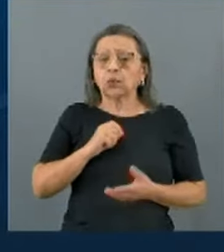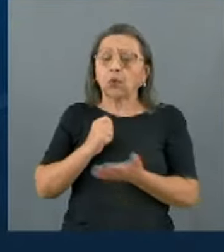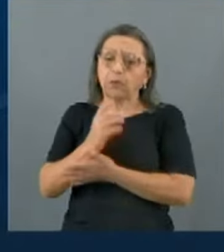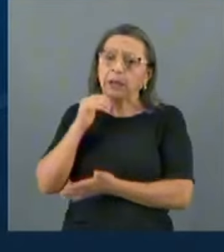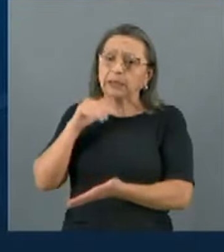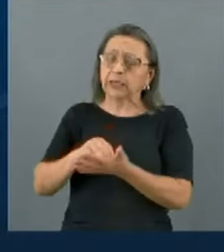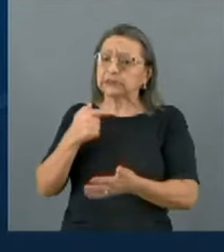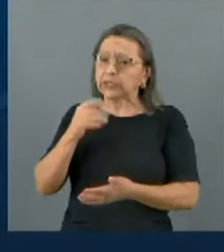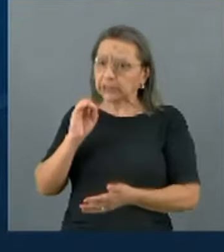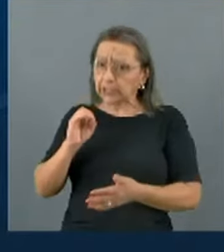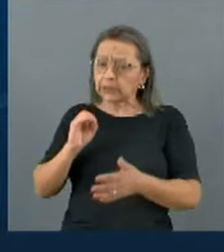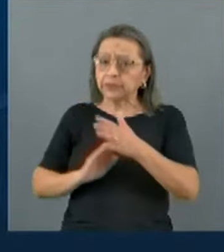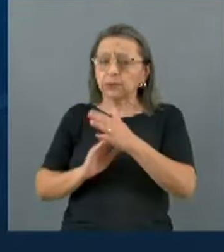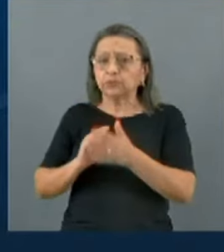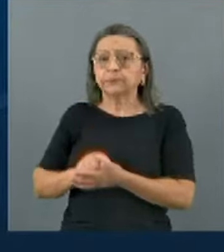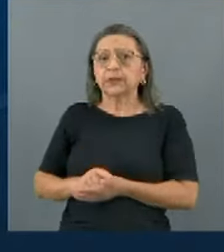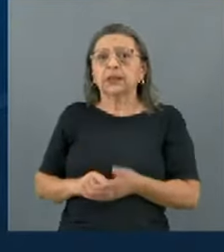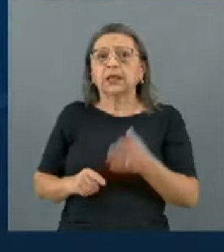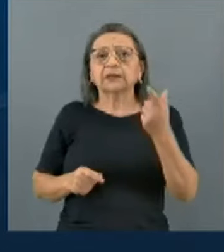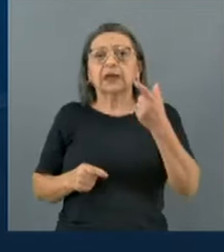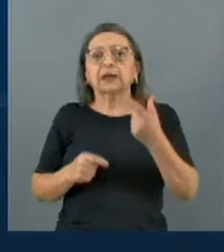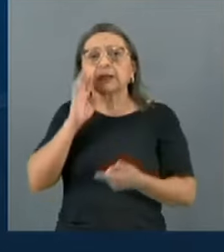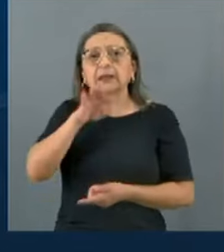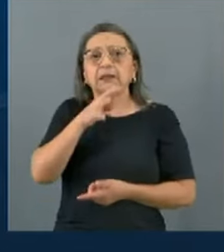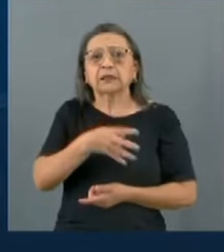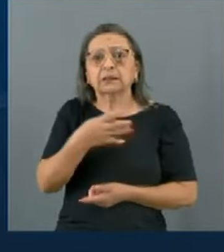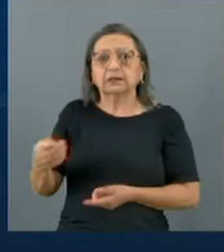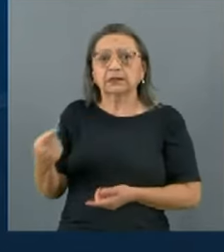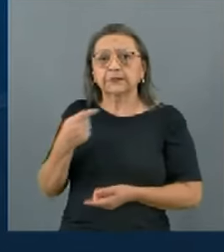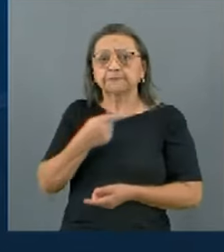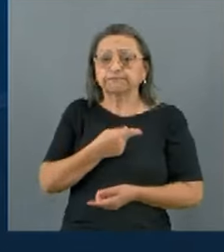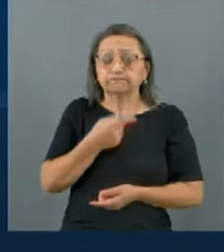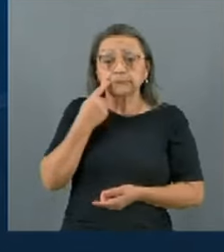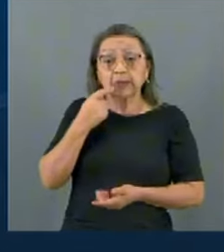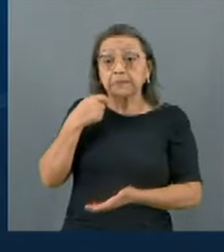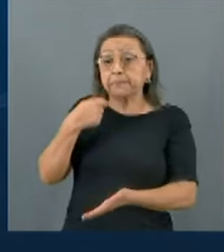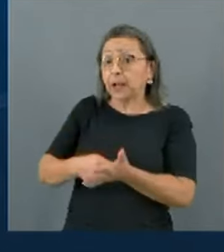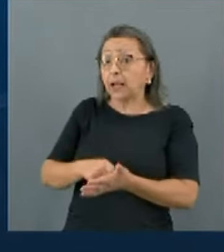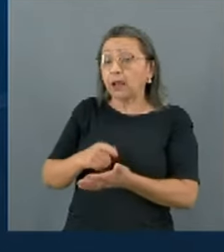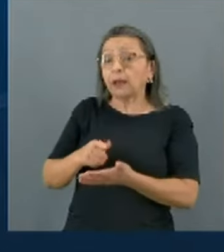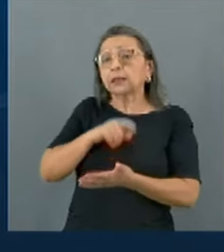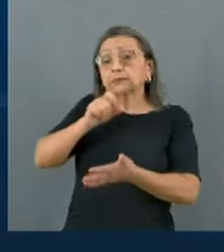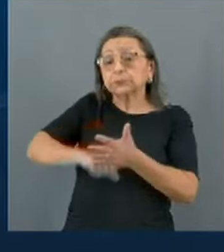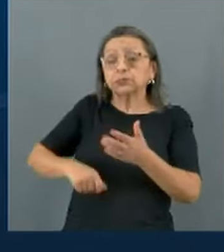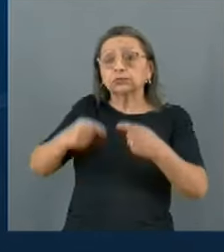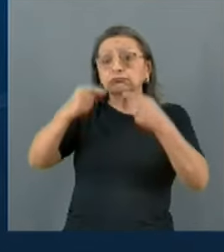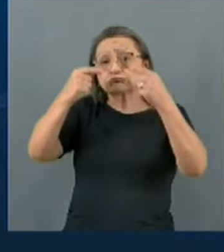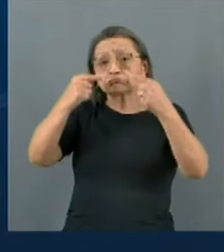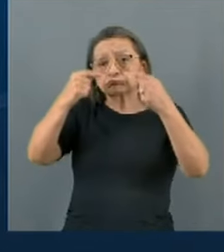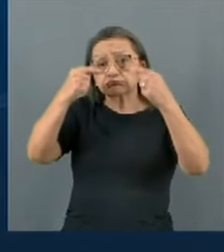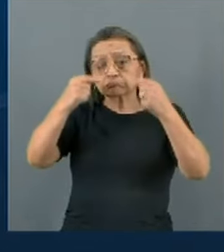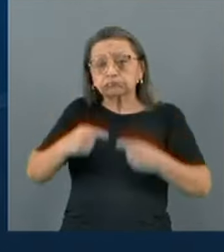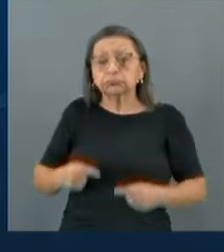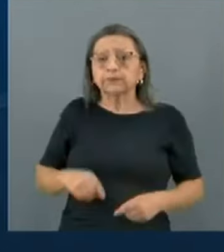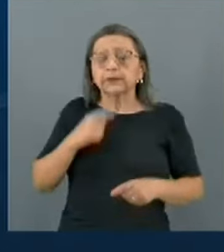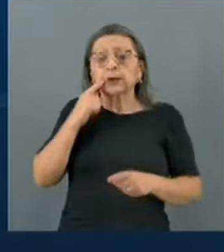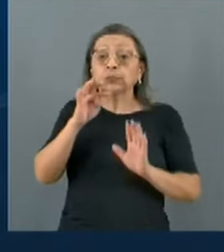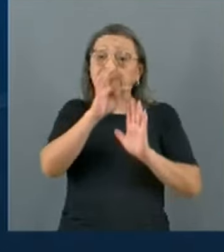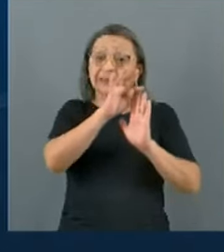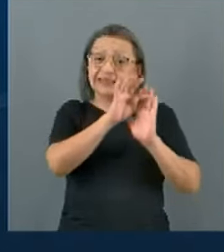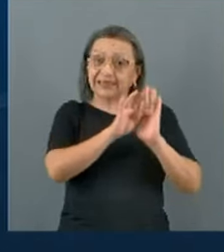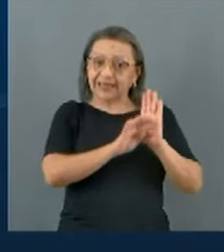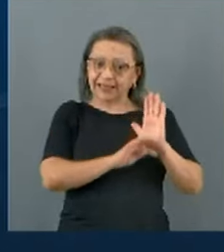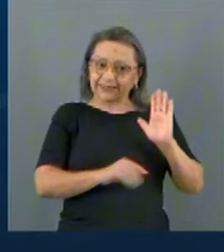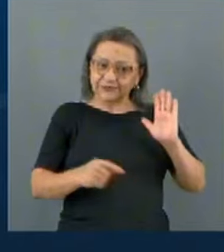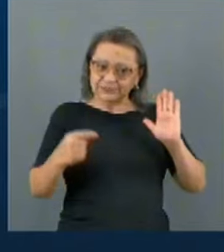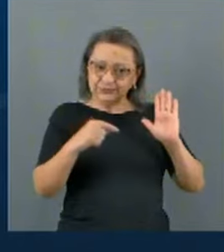70 a 120 mil, ela tem que pagar a tributação proporcional. O texto traz o seguinte: a